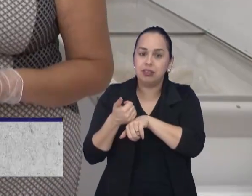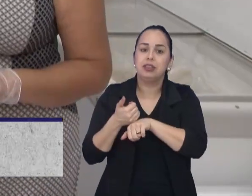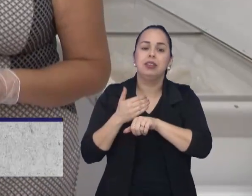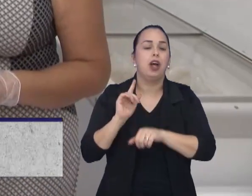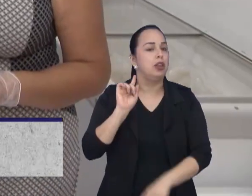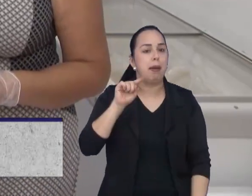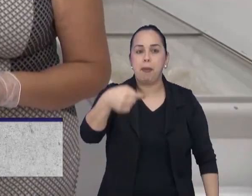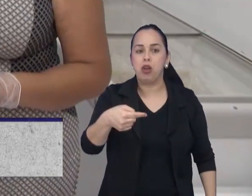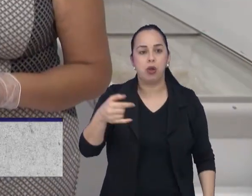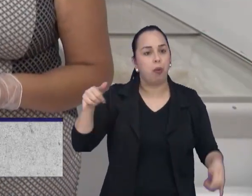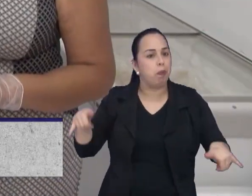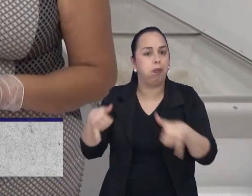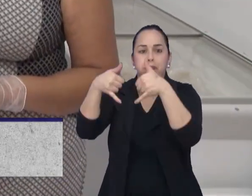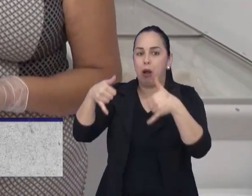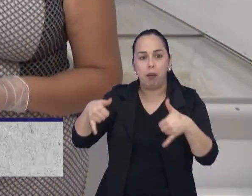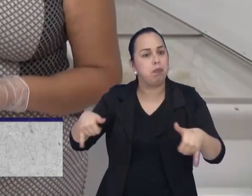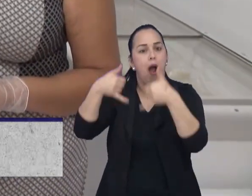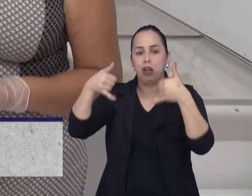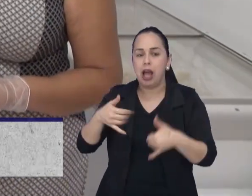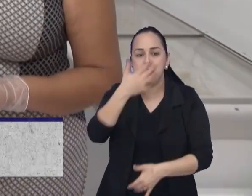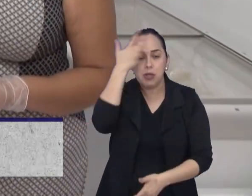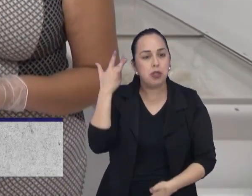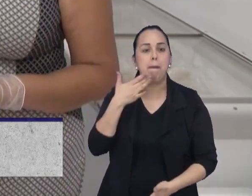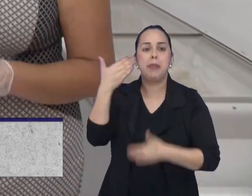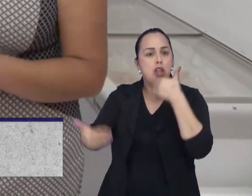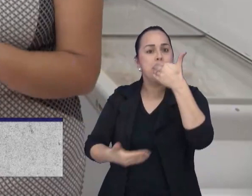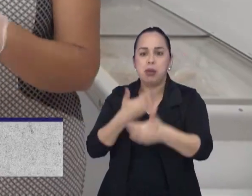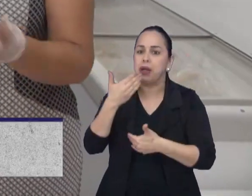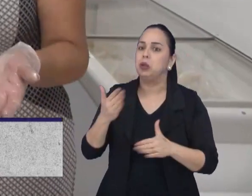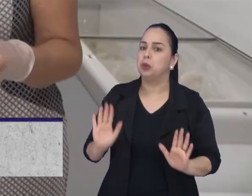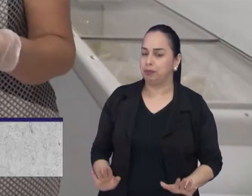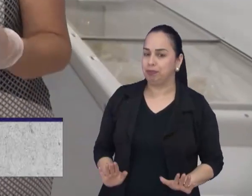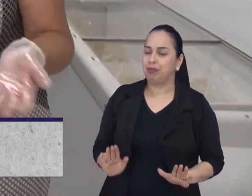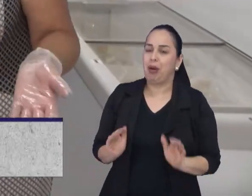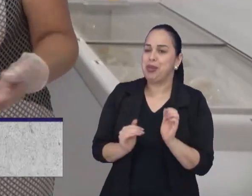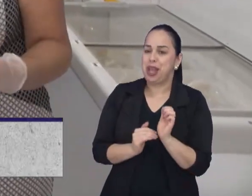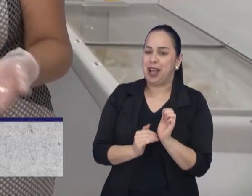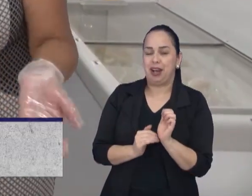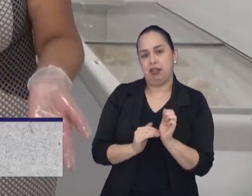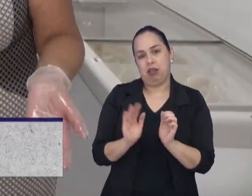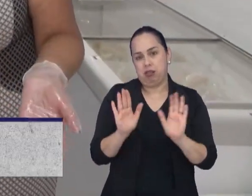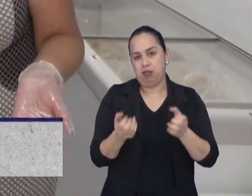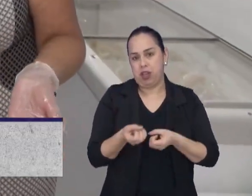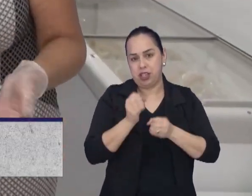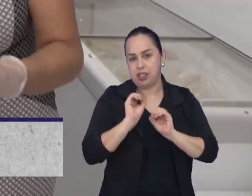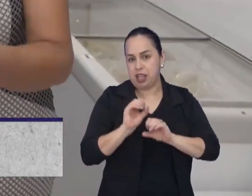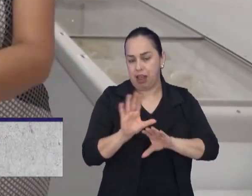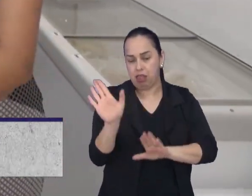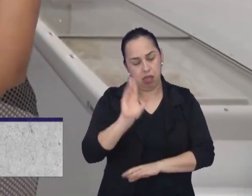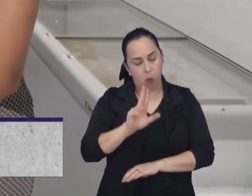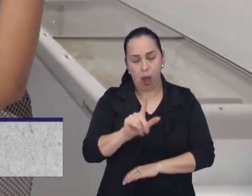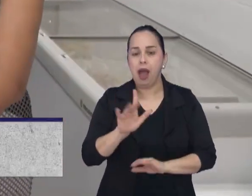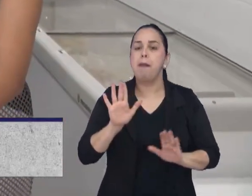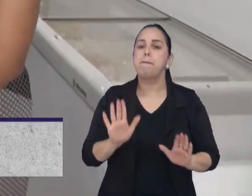No outro dia o telefone não parava de tocar, todo mundo queria fazer encomenda. Tá, o segredo a gente não vai ensinar aqui você fazer bolinho caipira em casa,